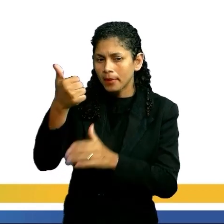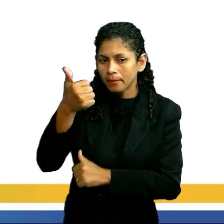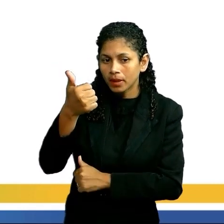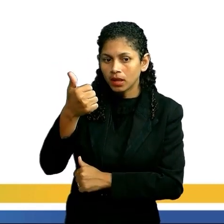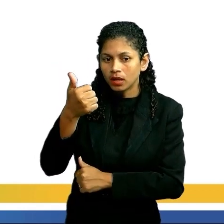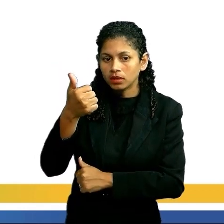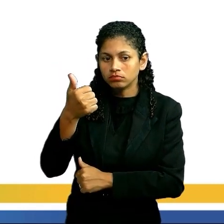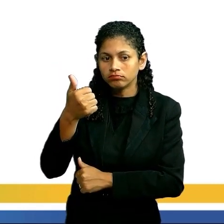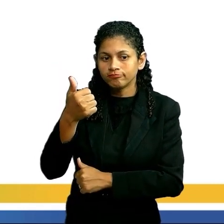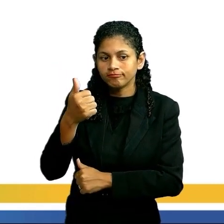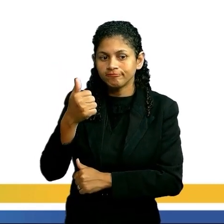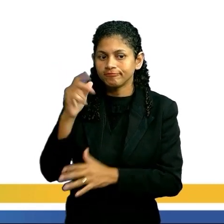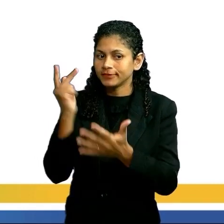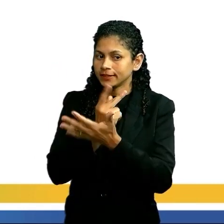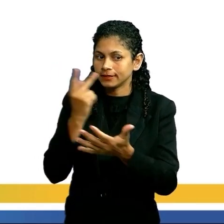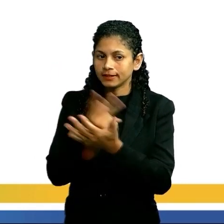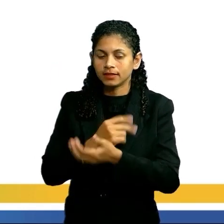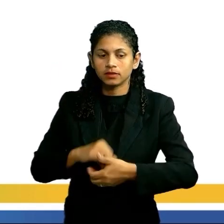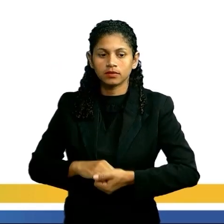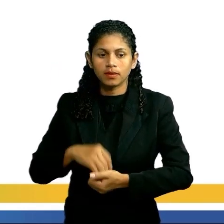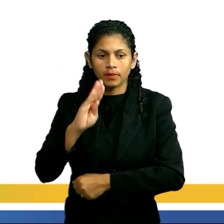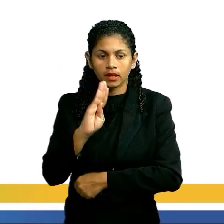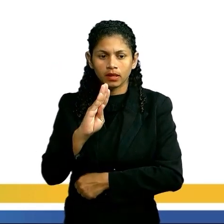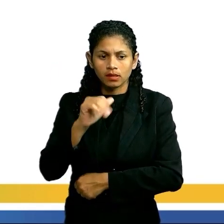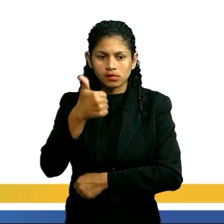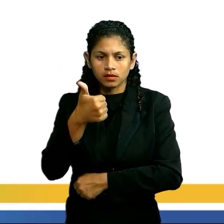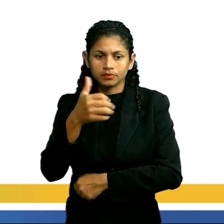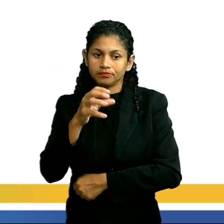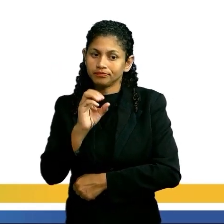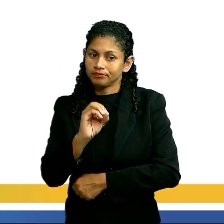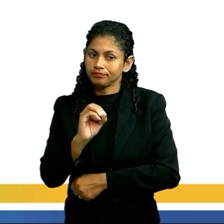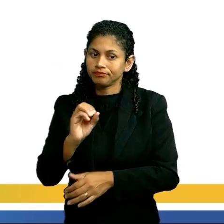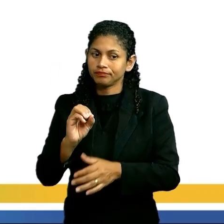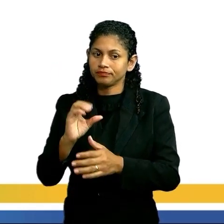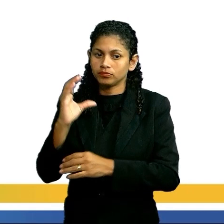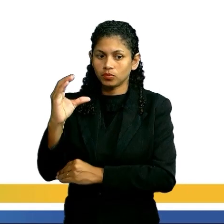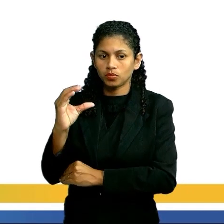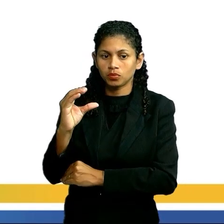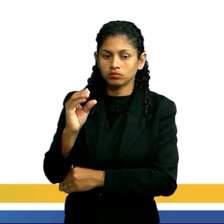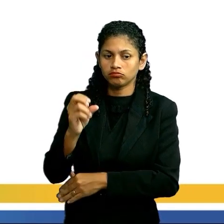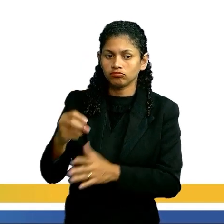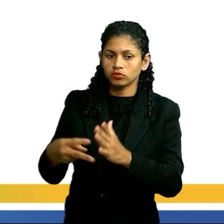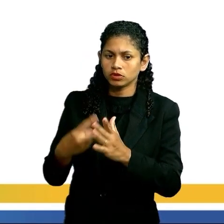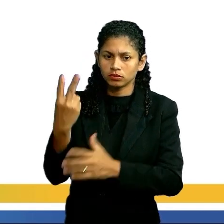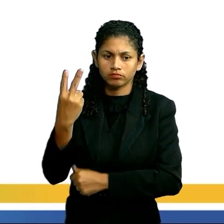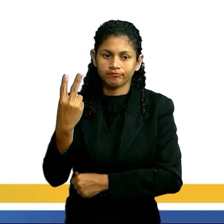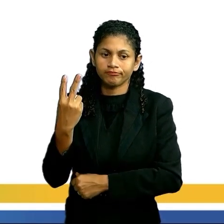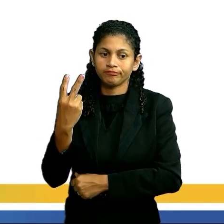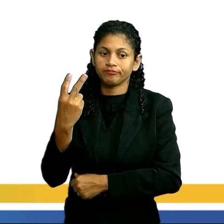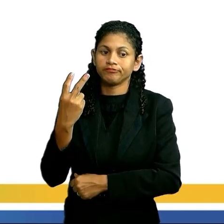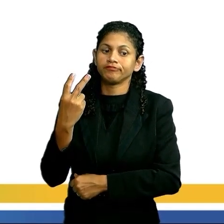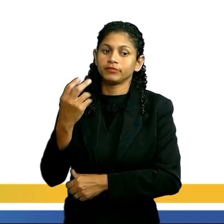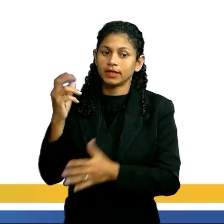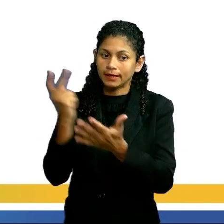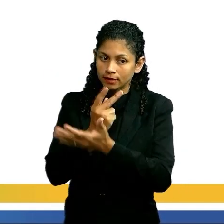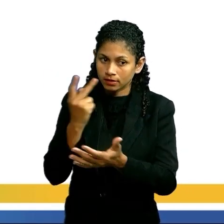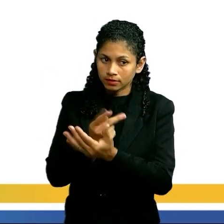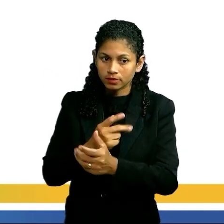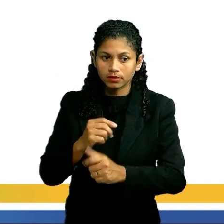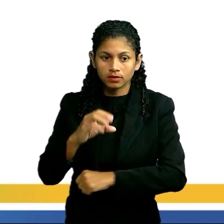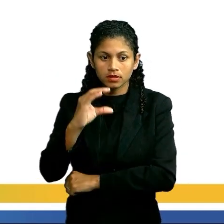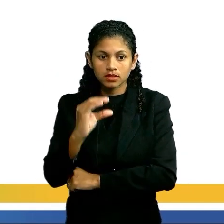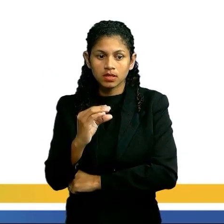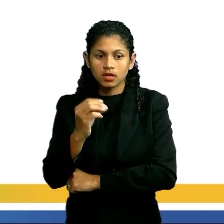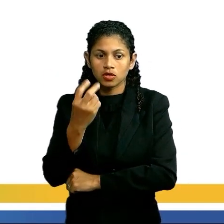um. Letra B, 10 carbonos secundários. Também não é, vimos que temos 11. C,